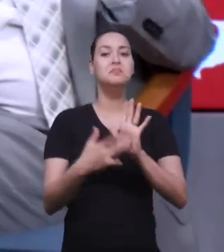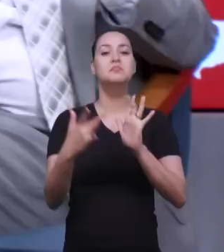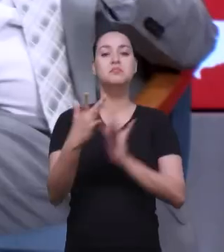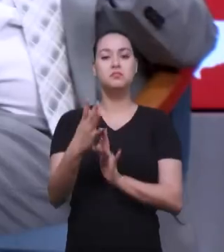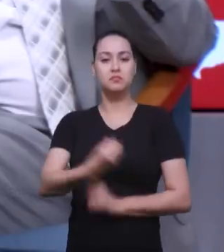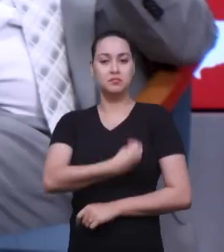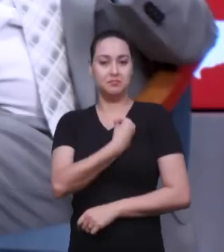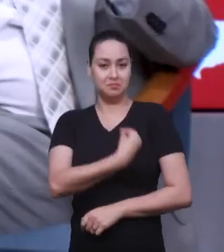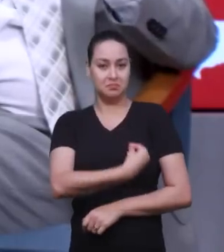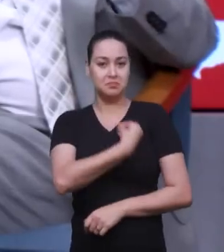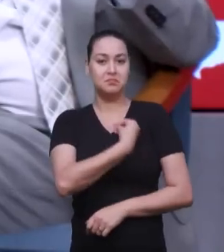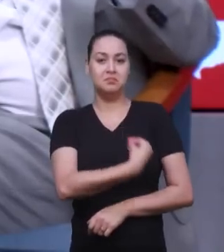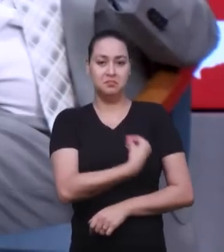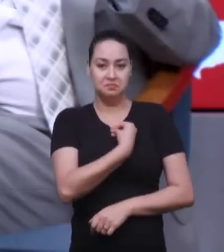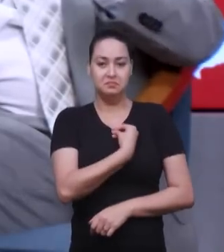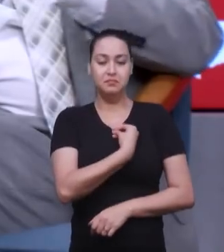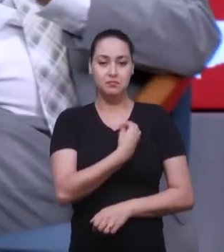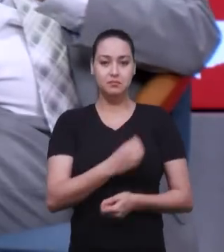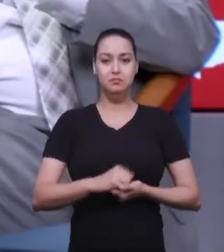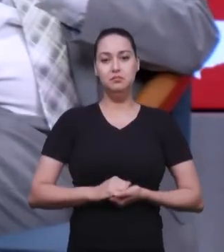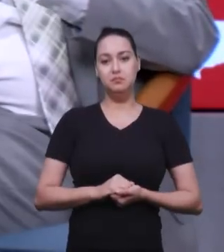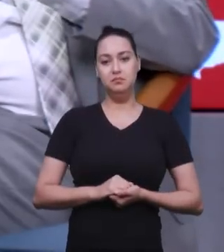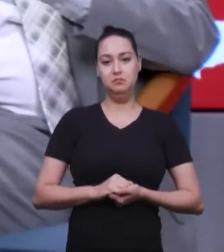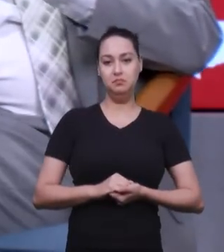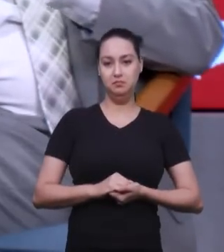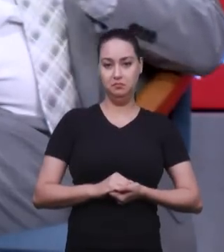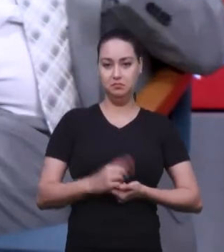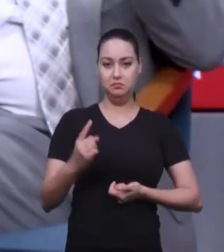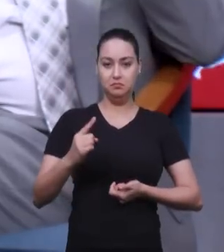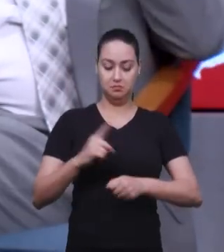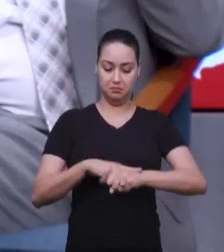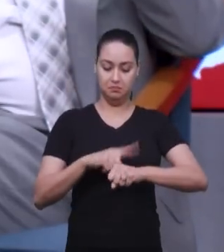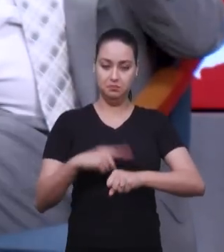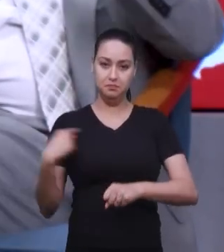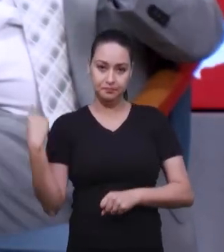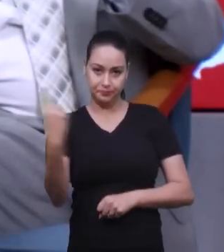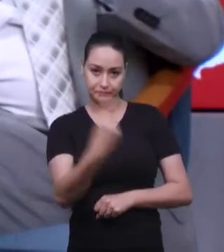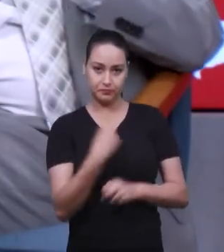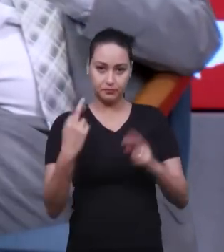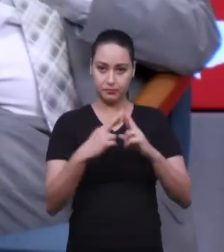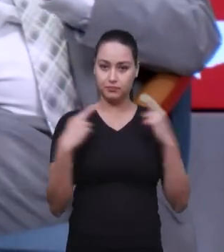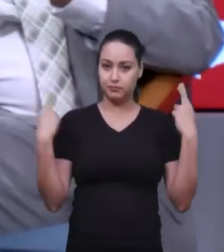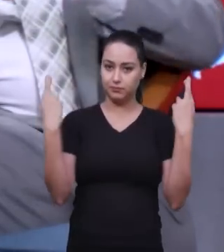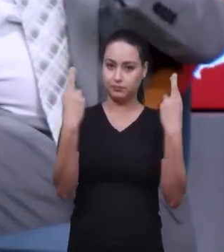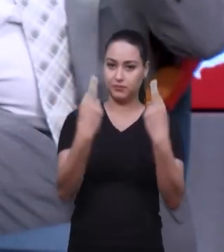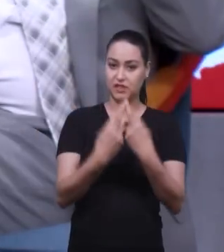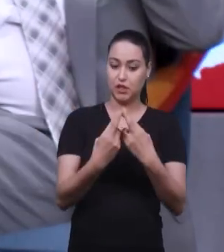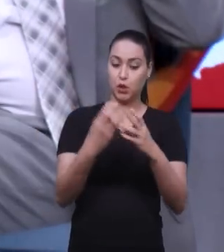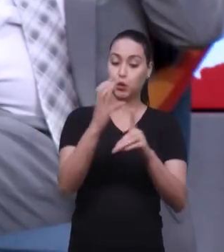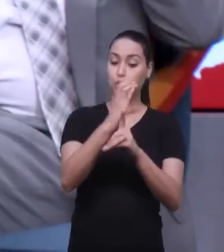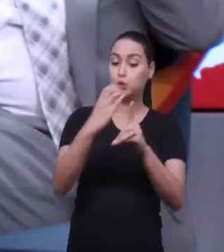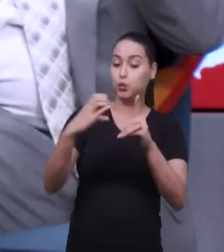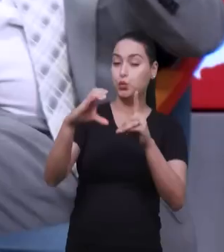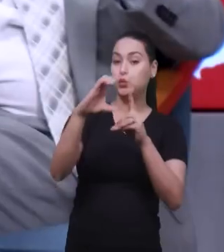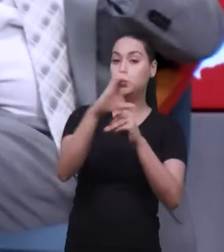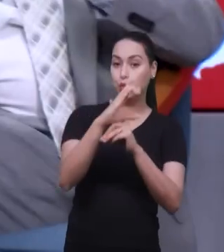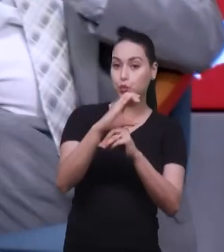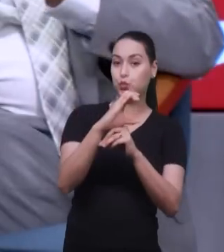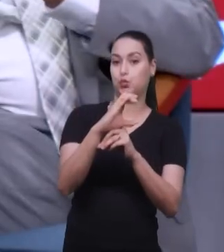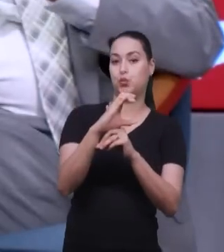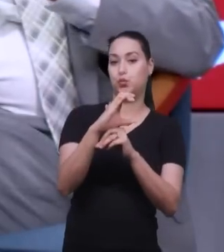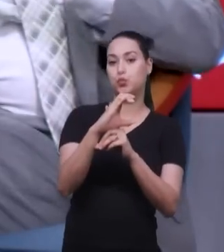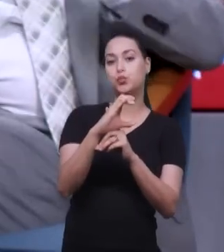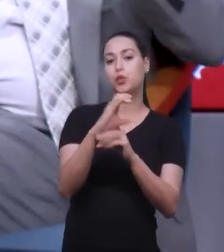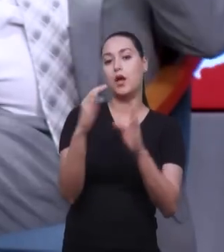de Jesus está vivo e está presente. Quando nós nos reunimos, quando a igreja no seu